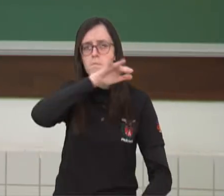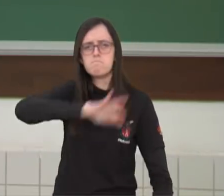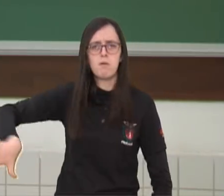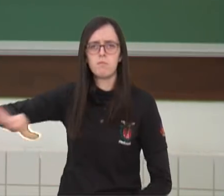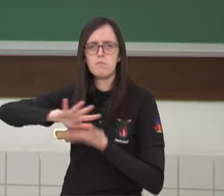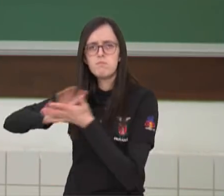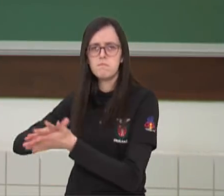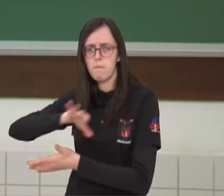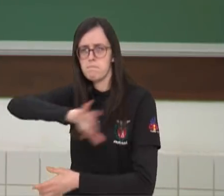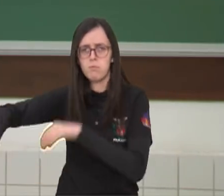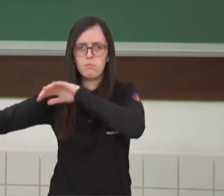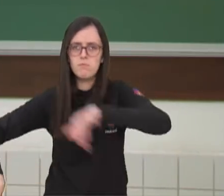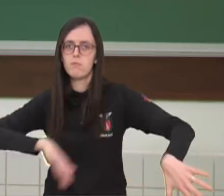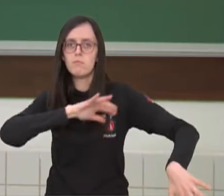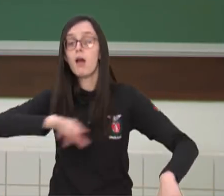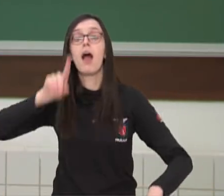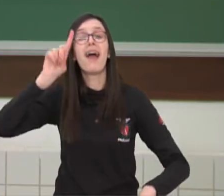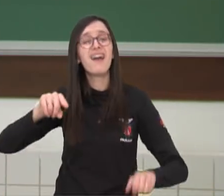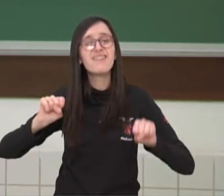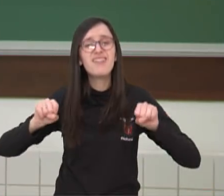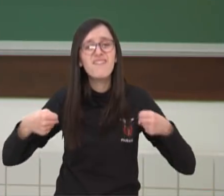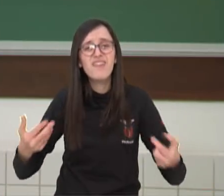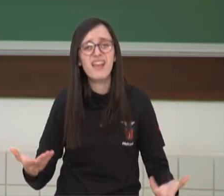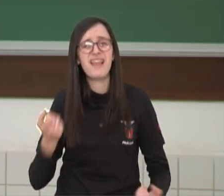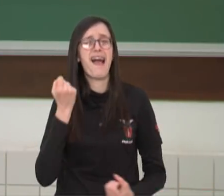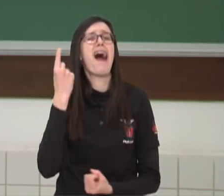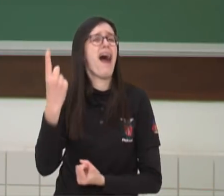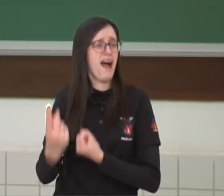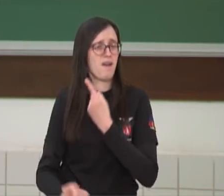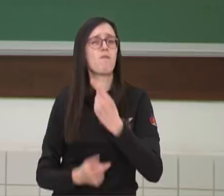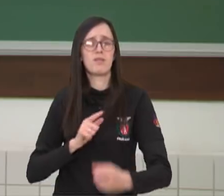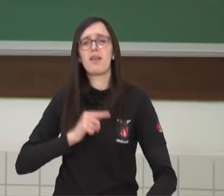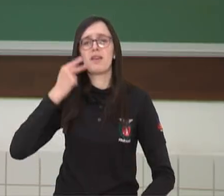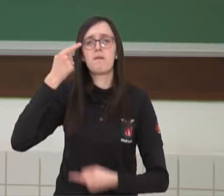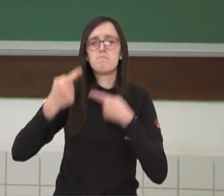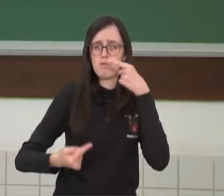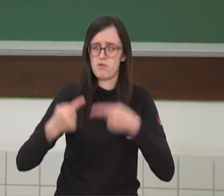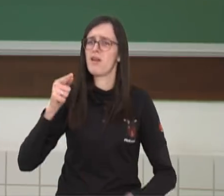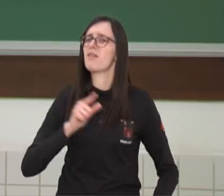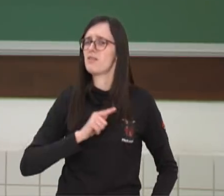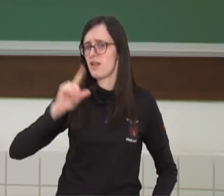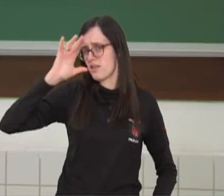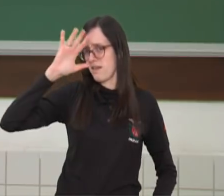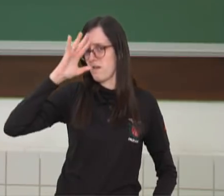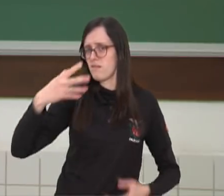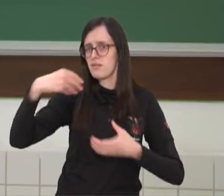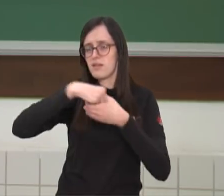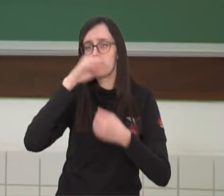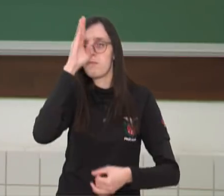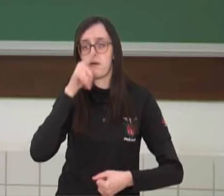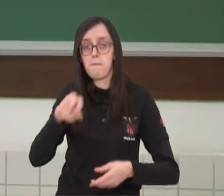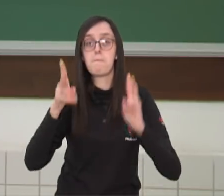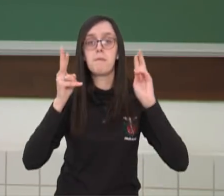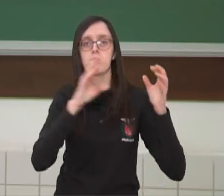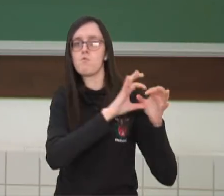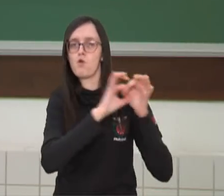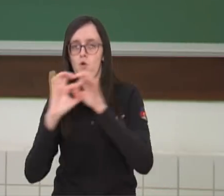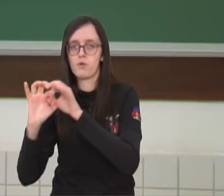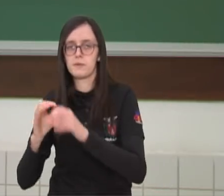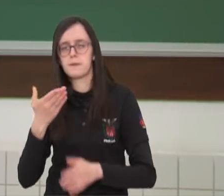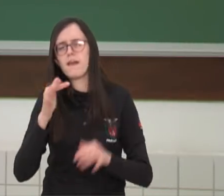ser exterminados. Essa era a posição ainda de alguns políticos, alguns teóricos no Brasil, nesse contexto